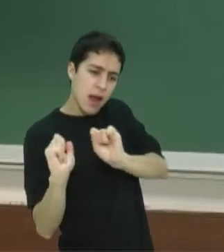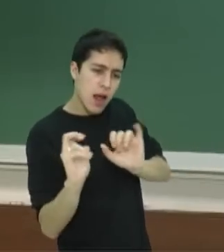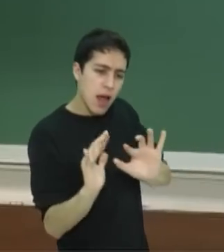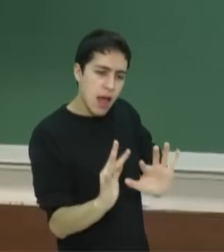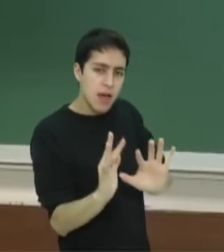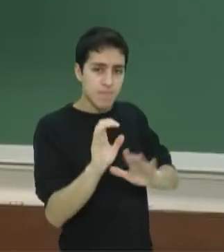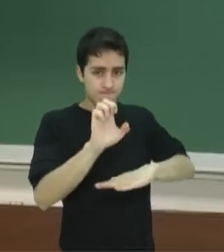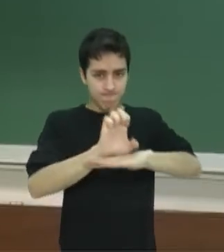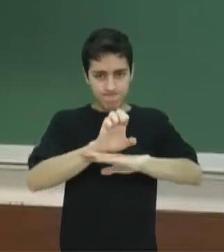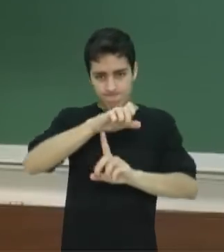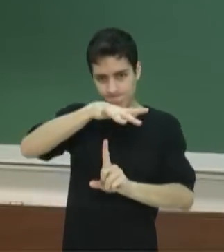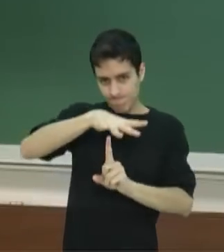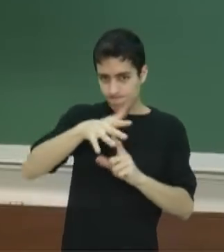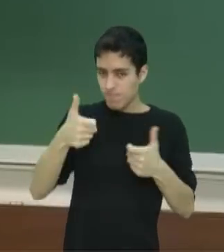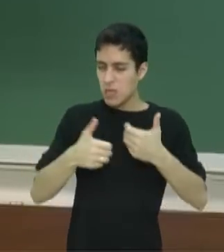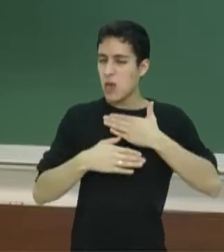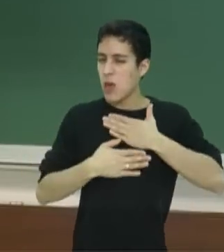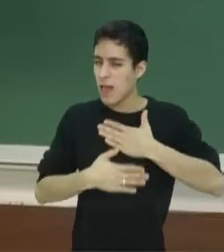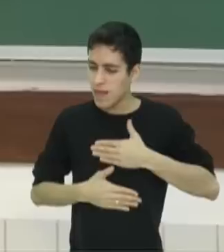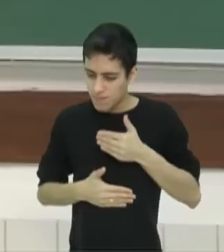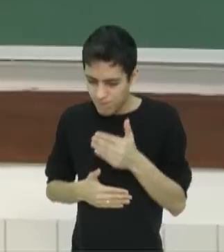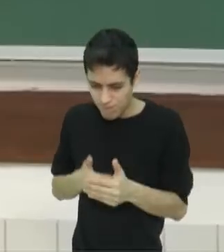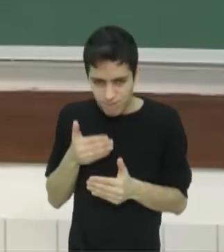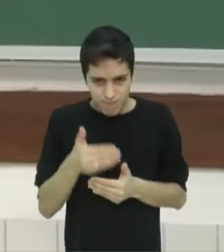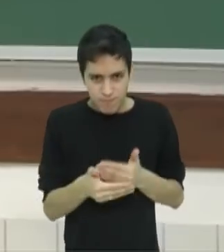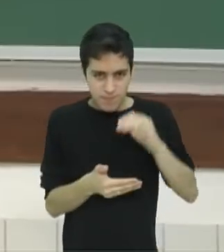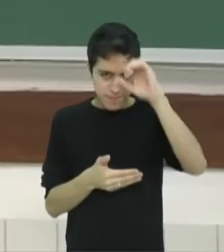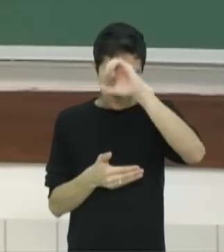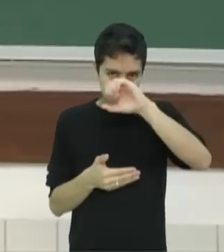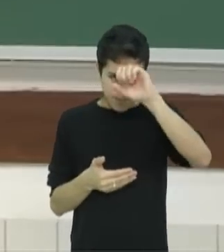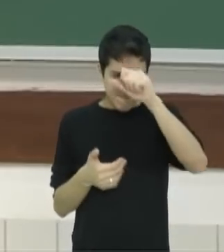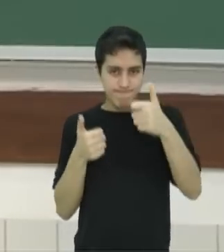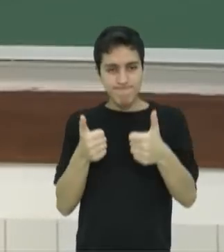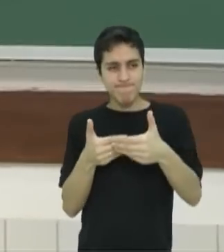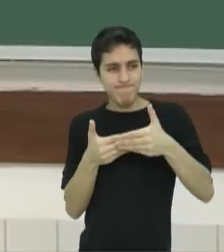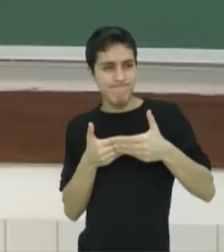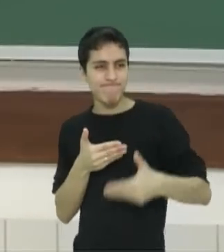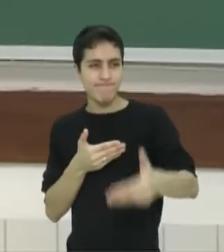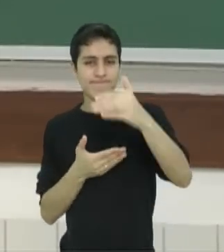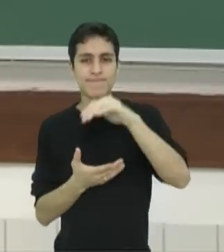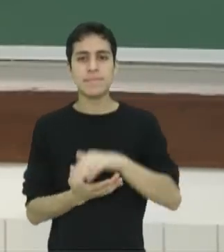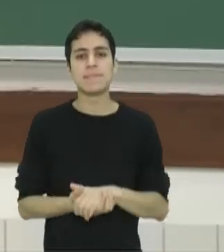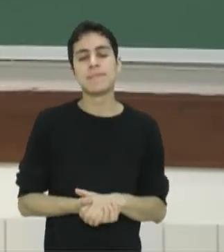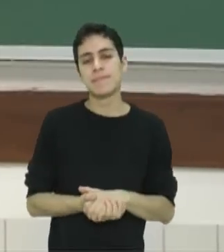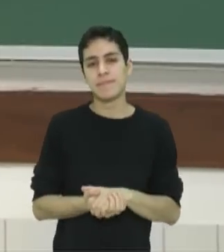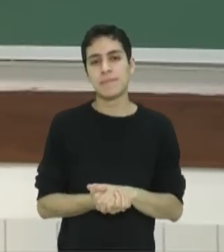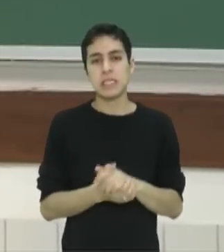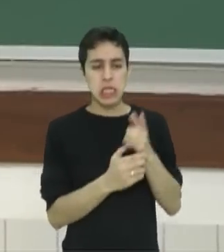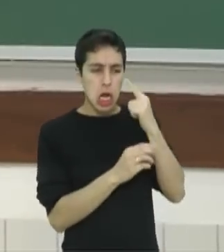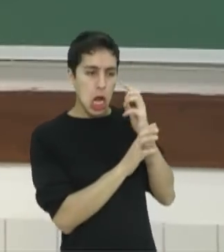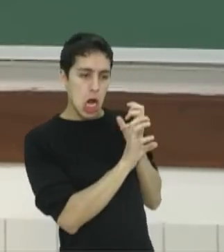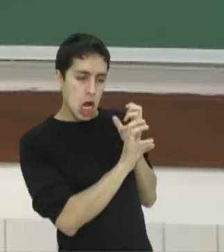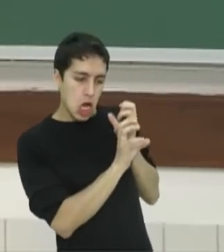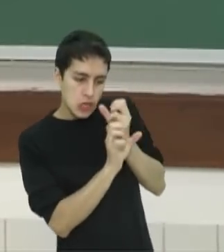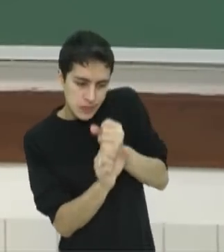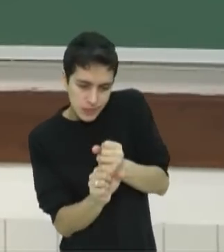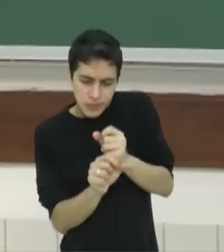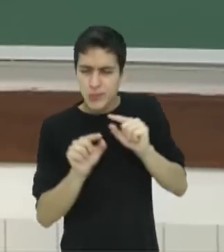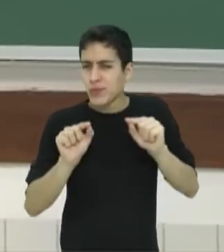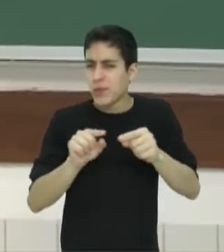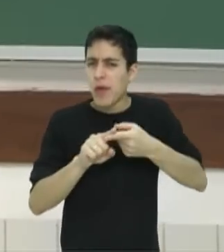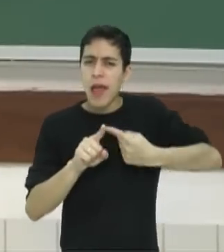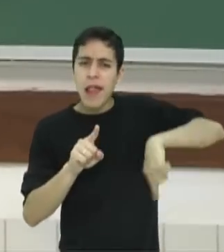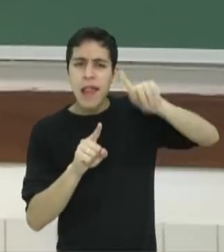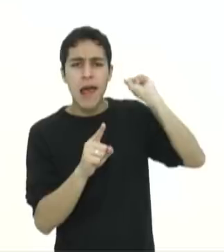Certo? Vamos com calma e vamos aprendendo. Em frente, retomando, o que nós estudamos